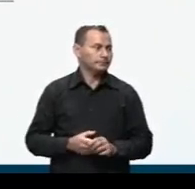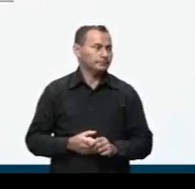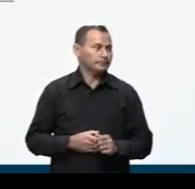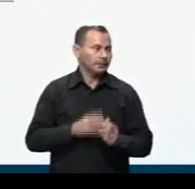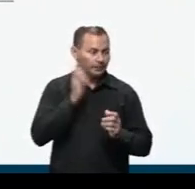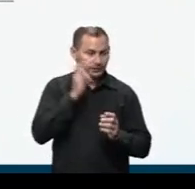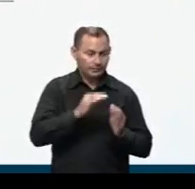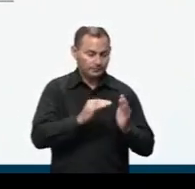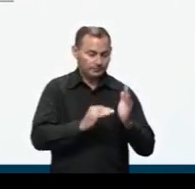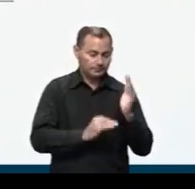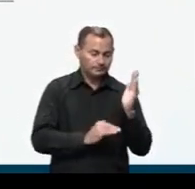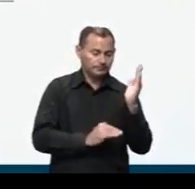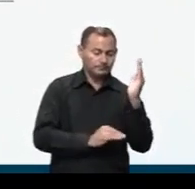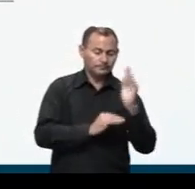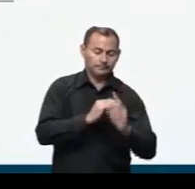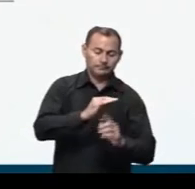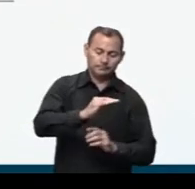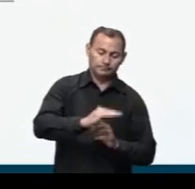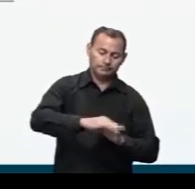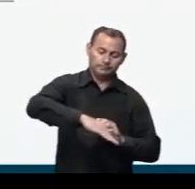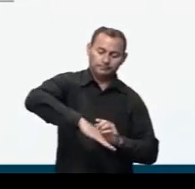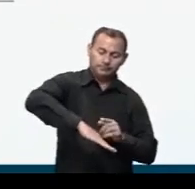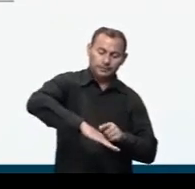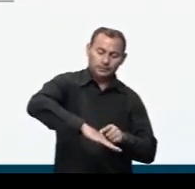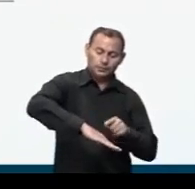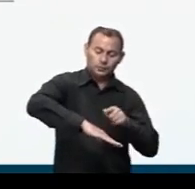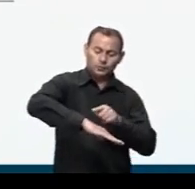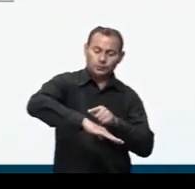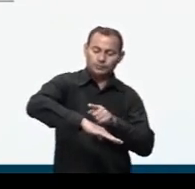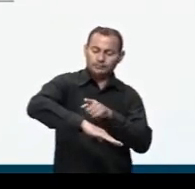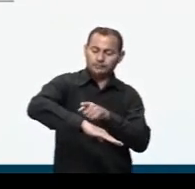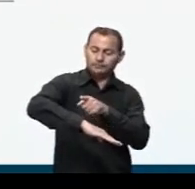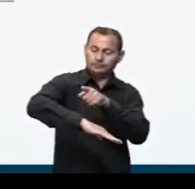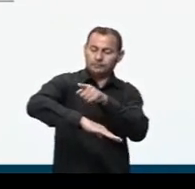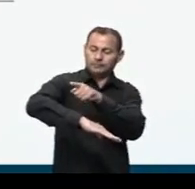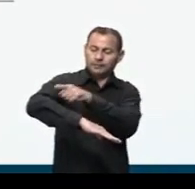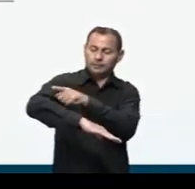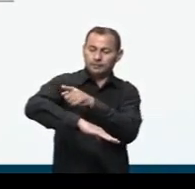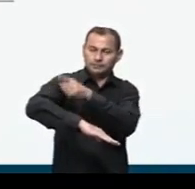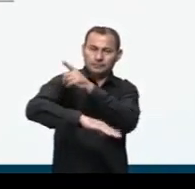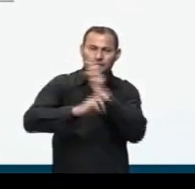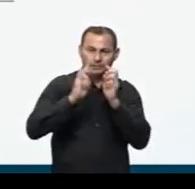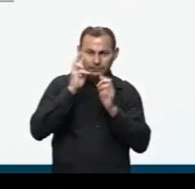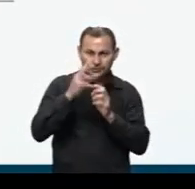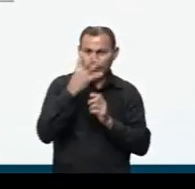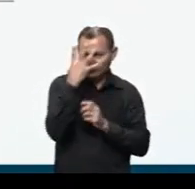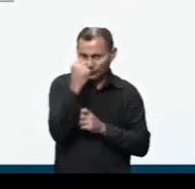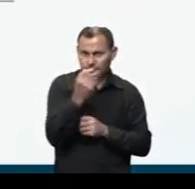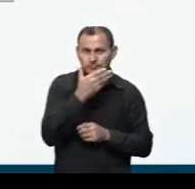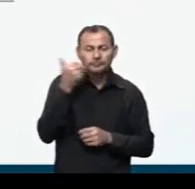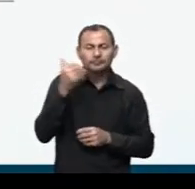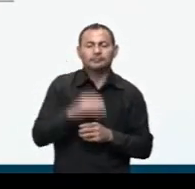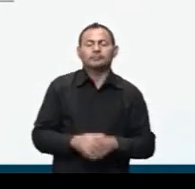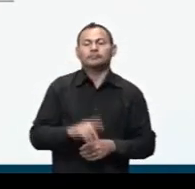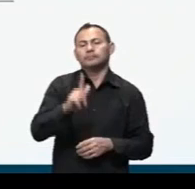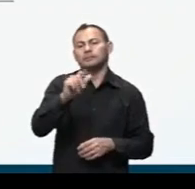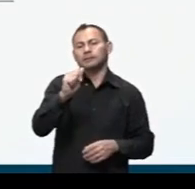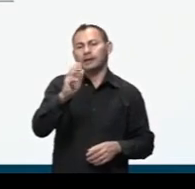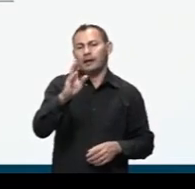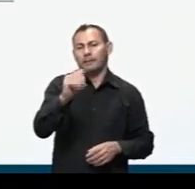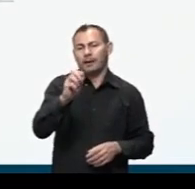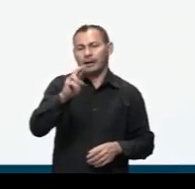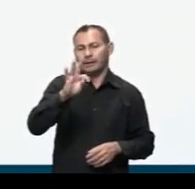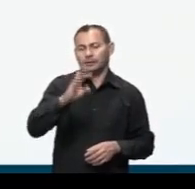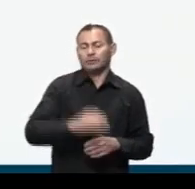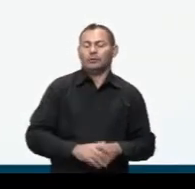tiro o nível aqui e consigo fazer a alocação da minha obra. Tá bom? A gente vai ver uma foto melhorzinha de um gabarito numa obra